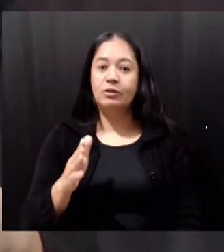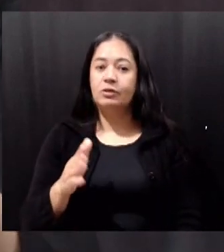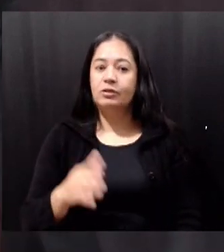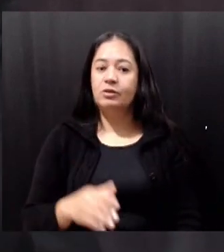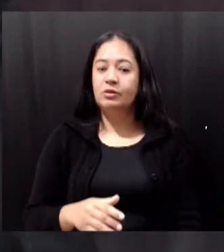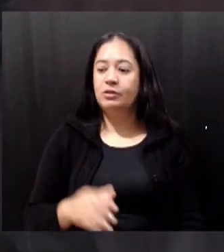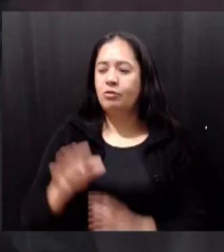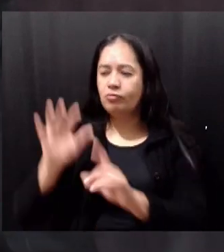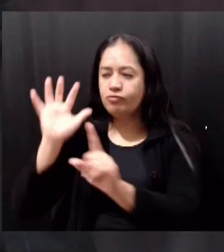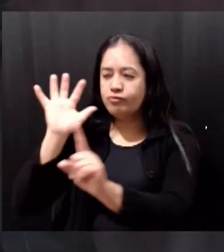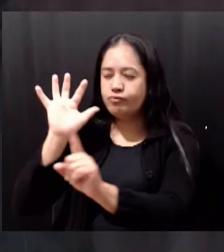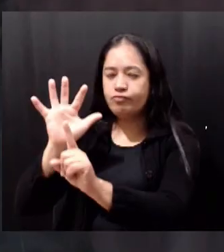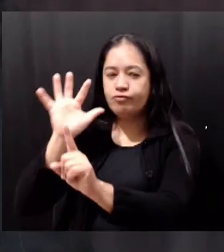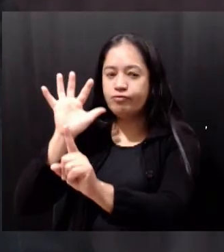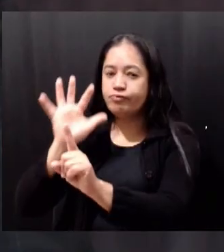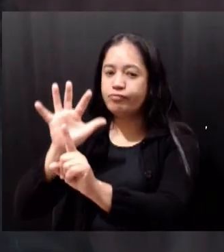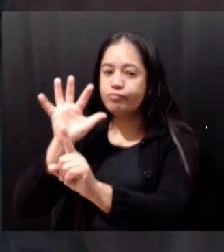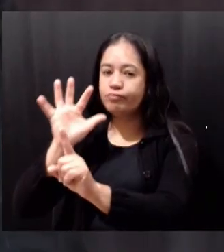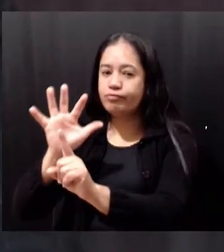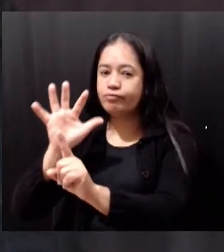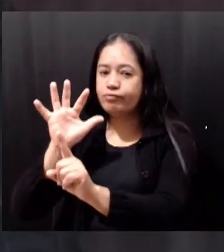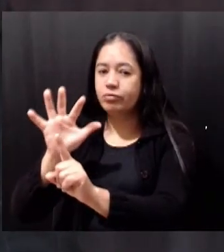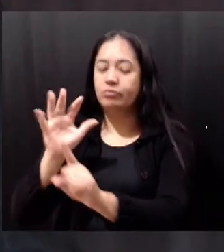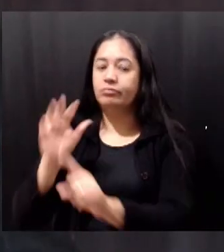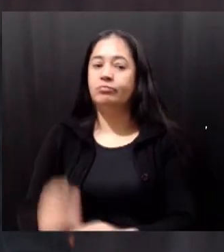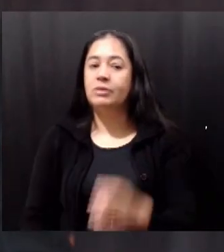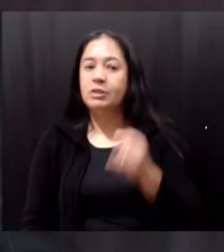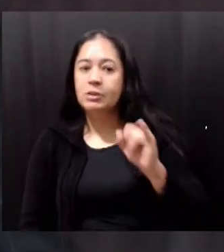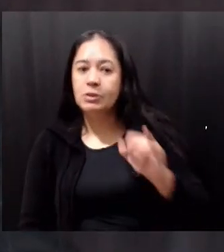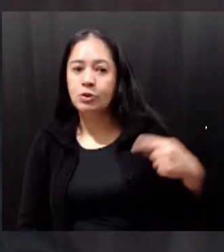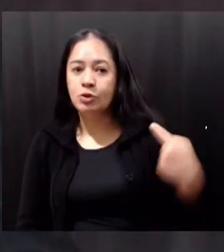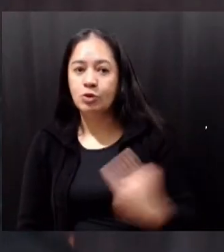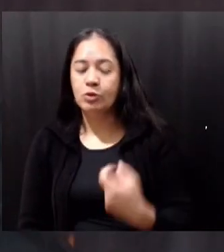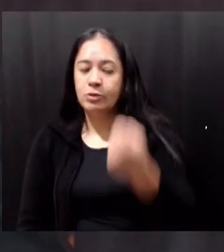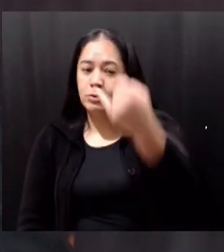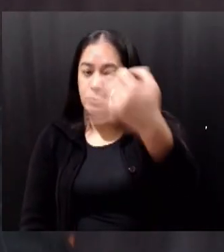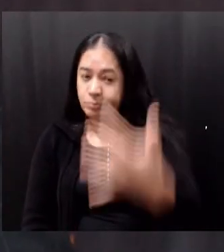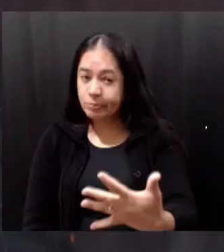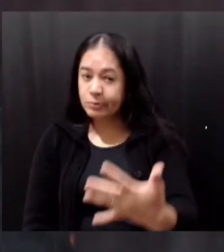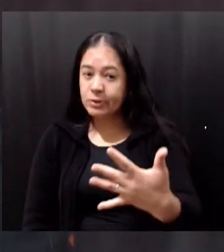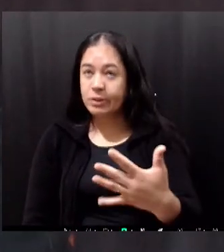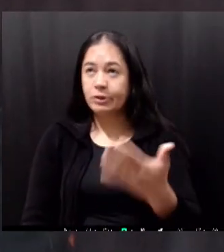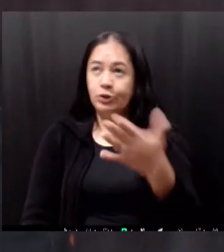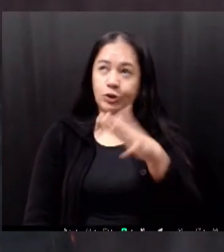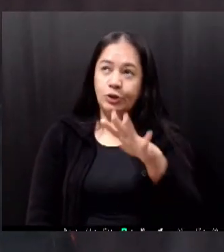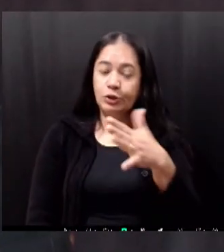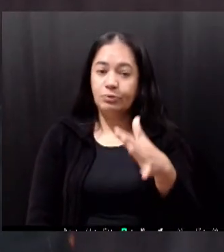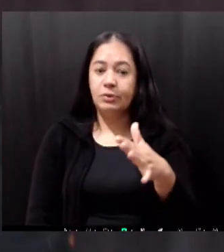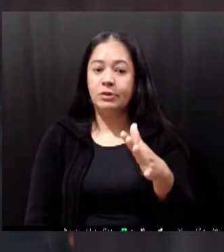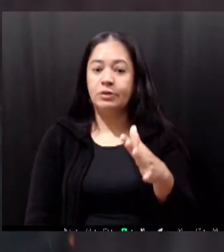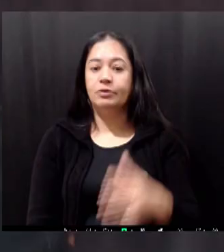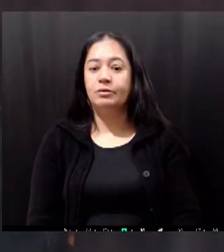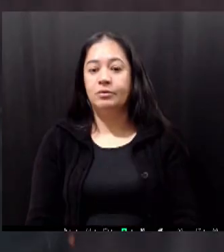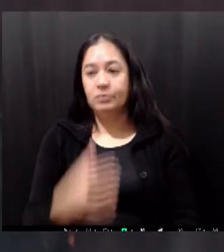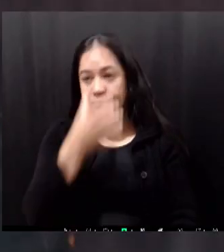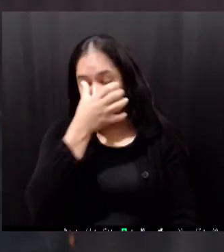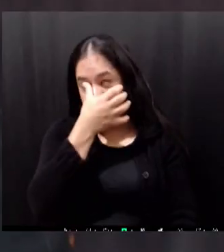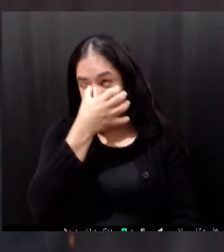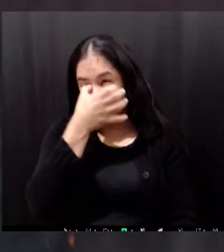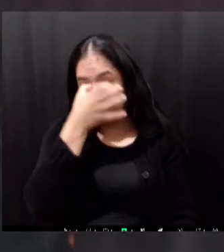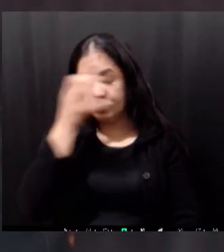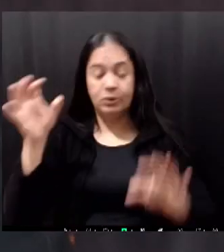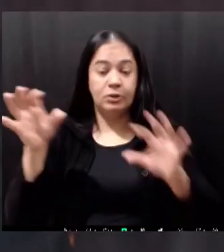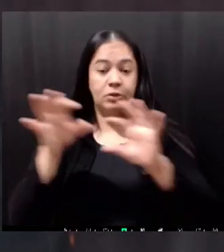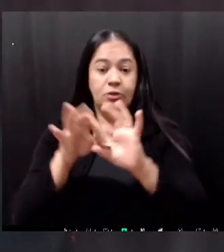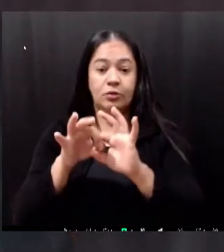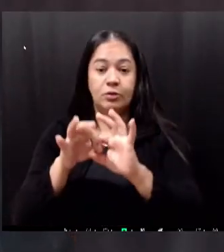influenciados. Então, se nós estamos falando de uma média, né, voltamos nisso, numa média de conexão de 8 horas por